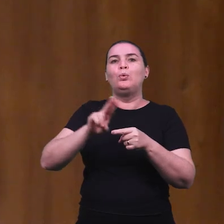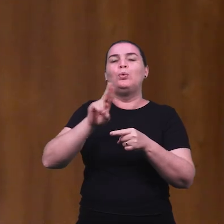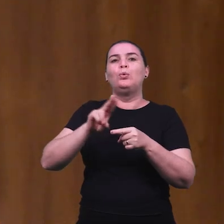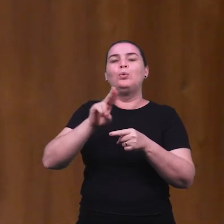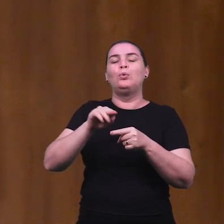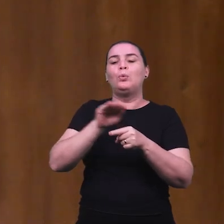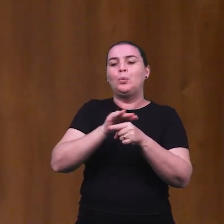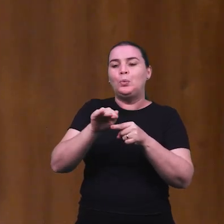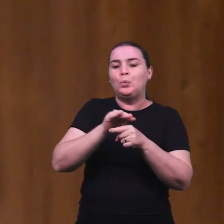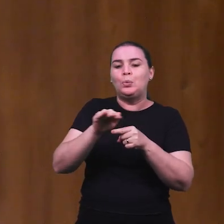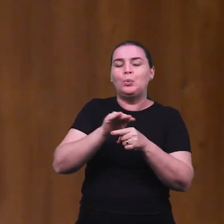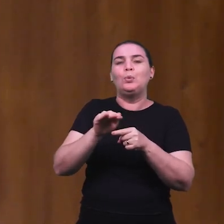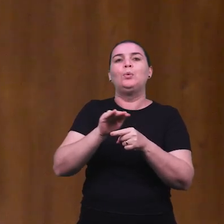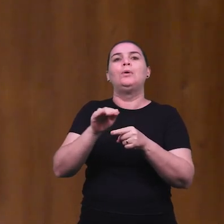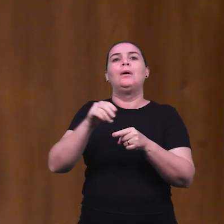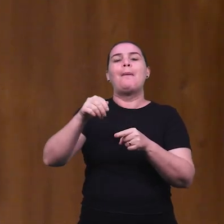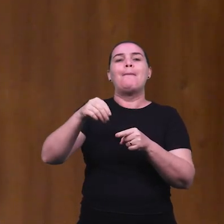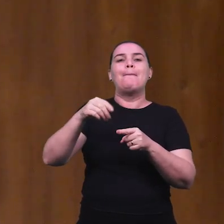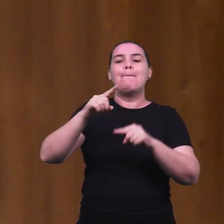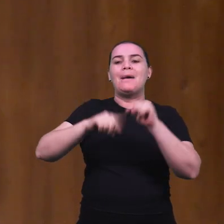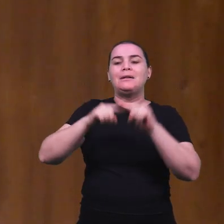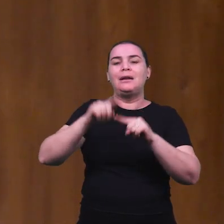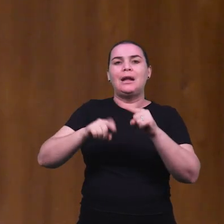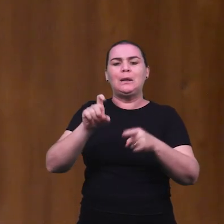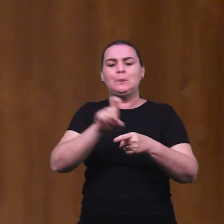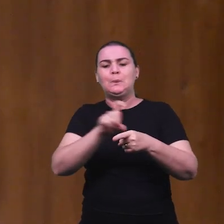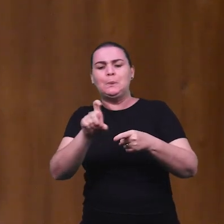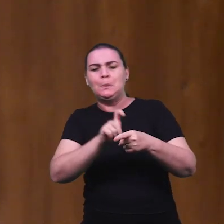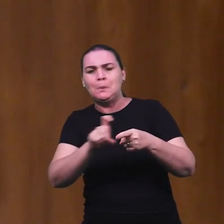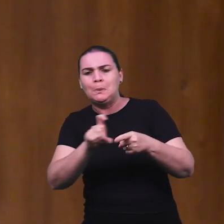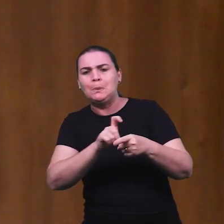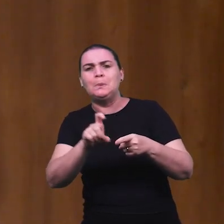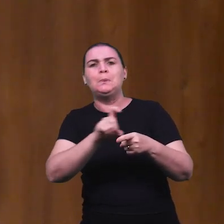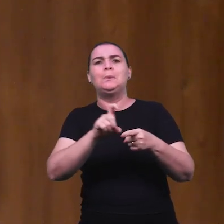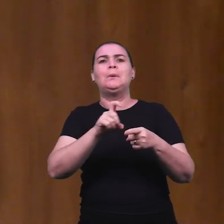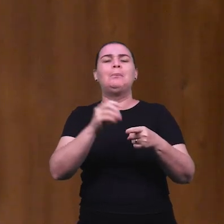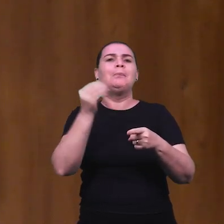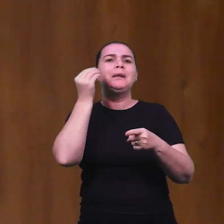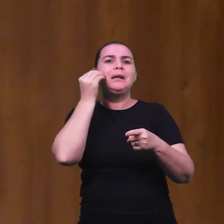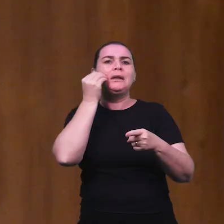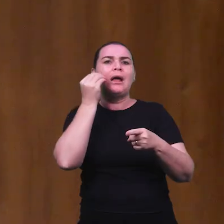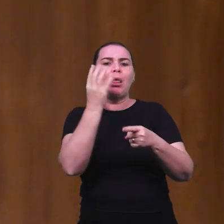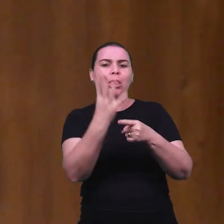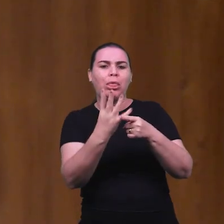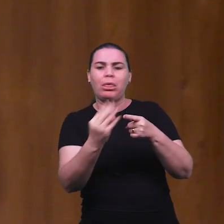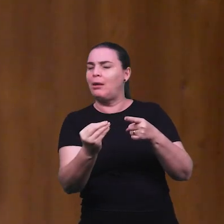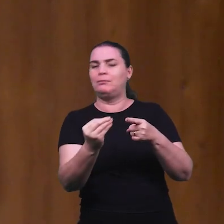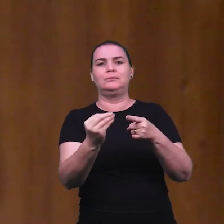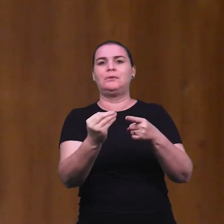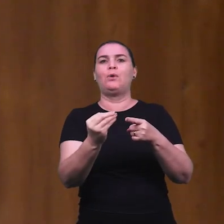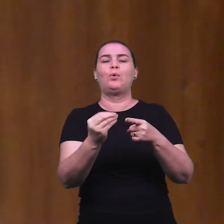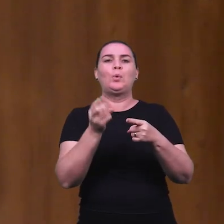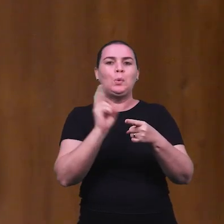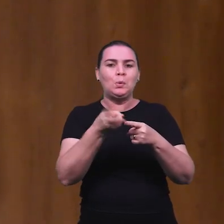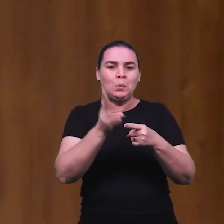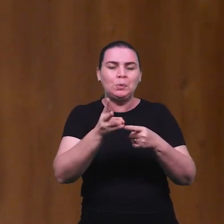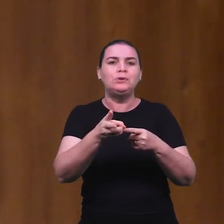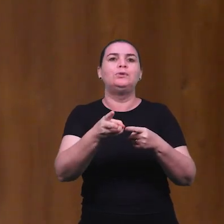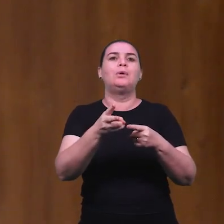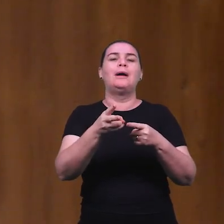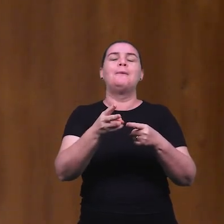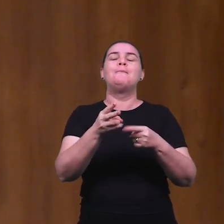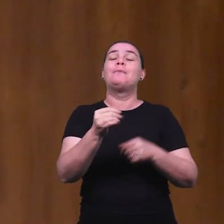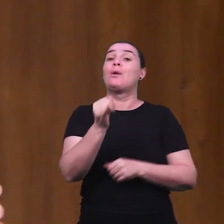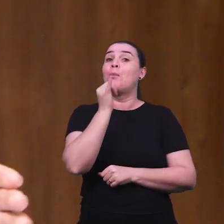térmico superficial, são vários. Mas eu acho que o mais simples que a gente poderia citar aqui seria uma